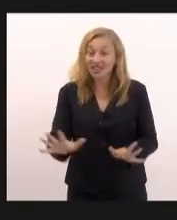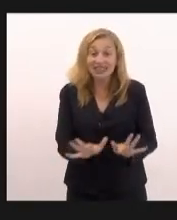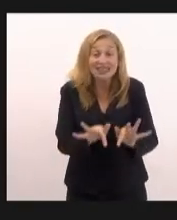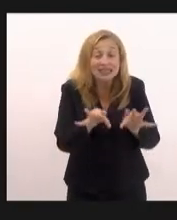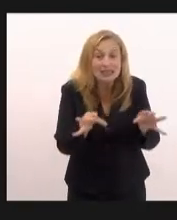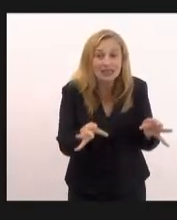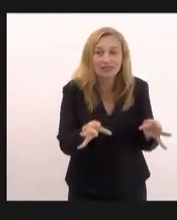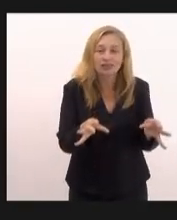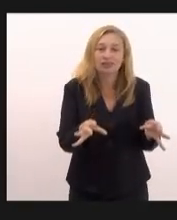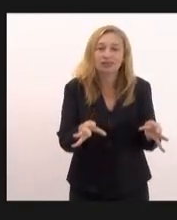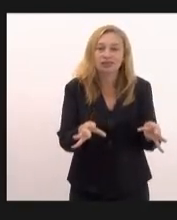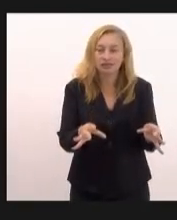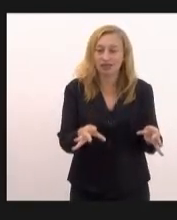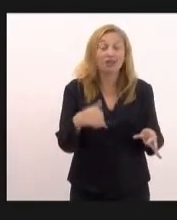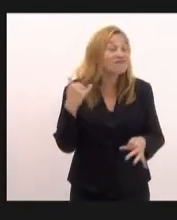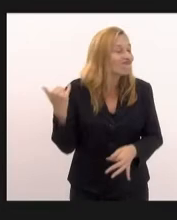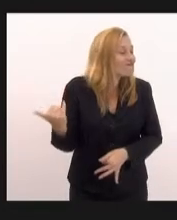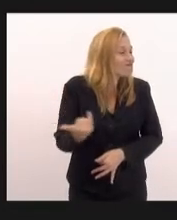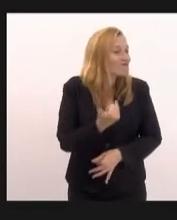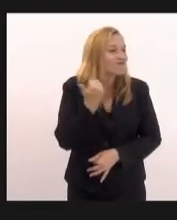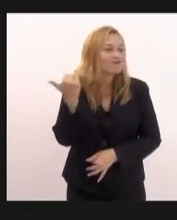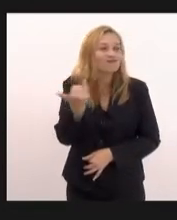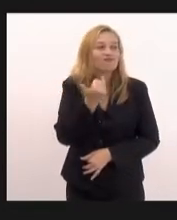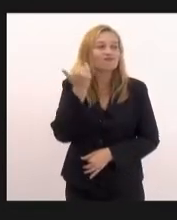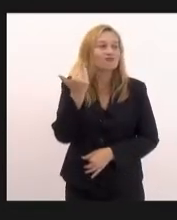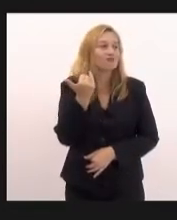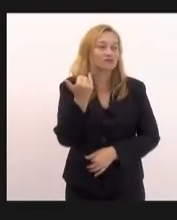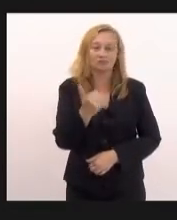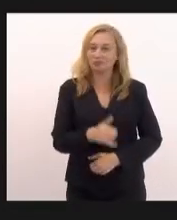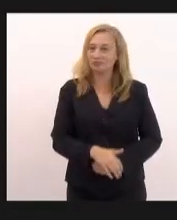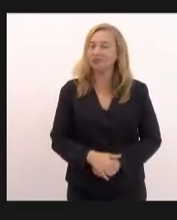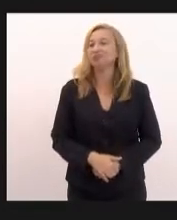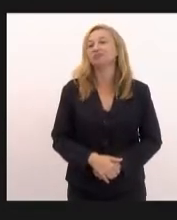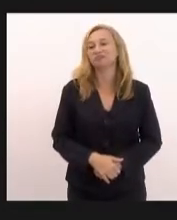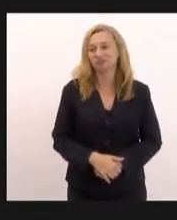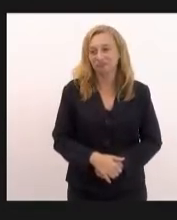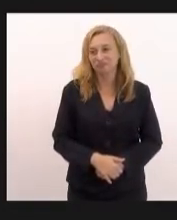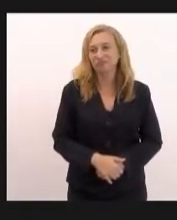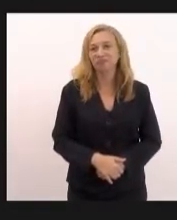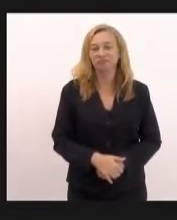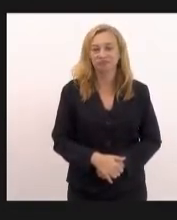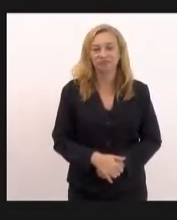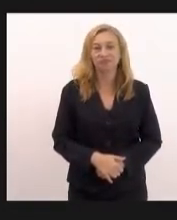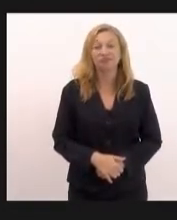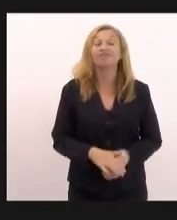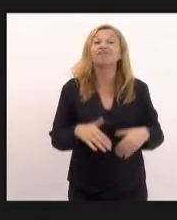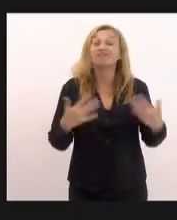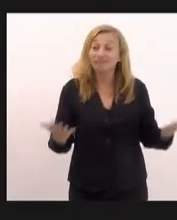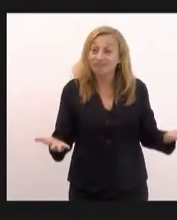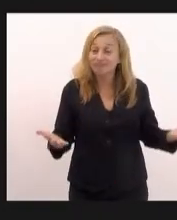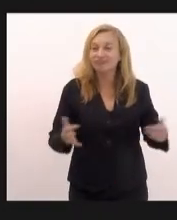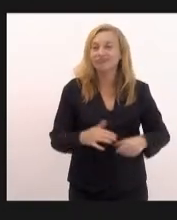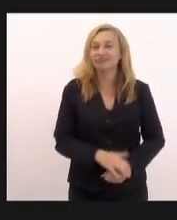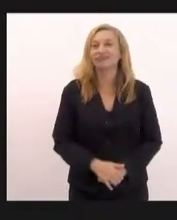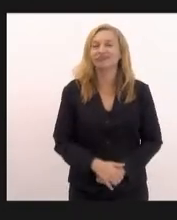isto daí é de uma importância fantástica, fantástica. Então, a